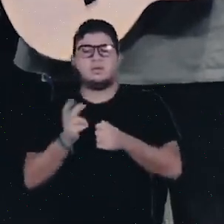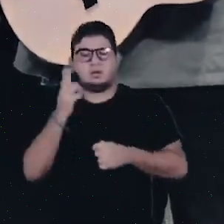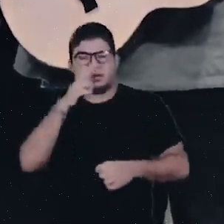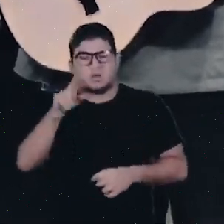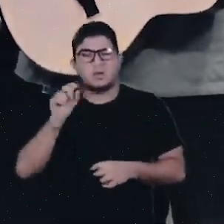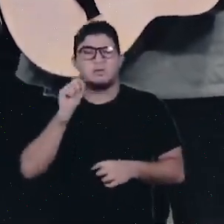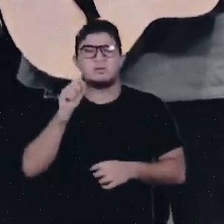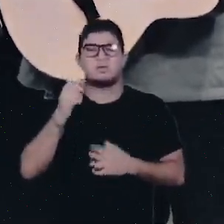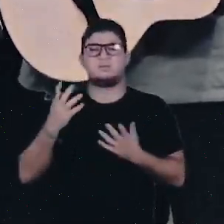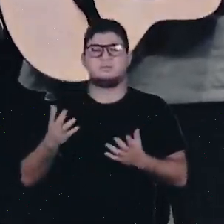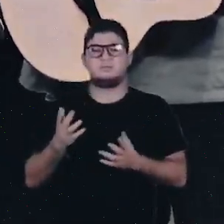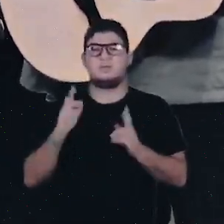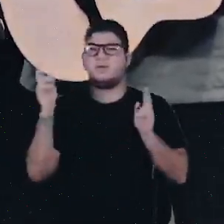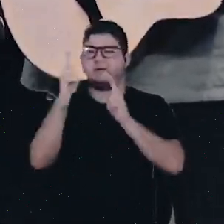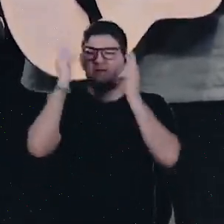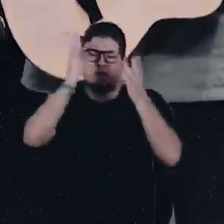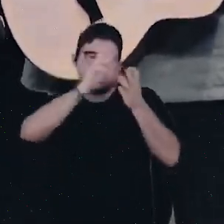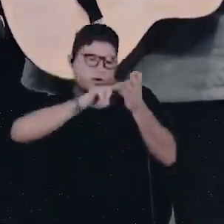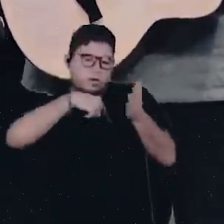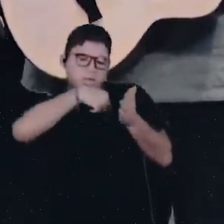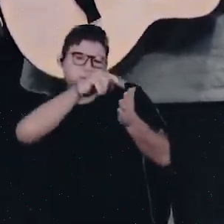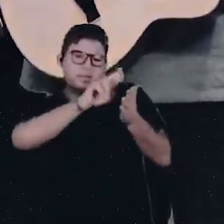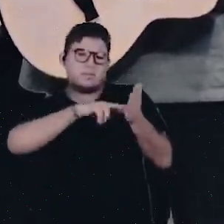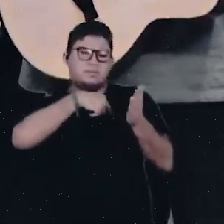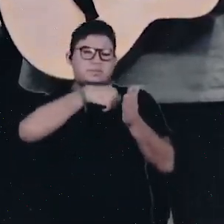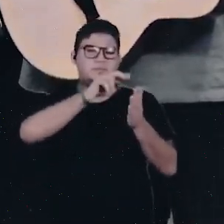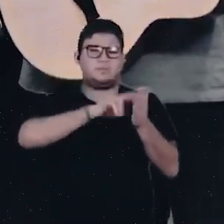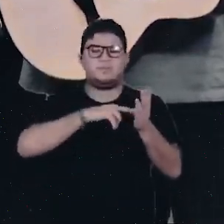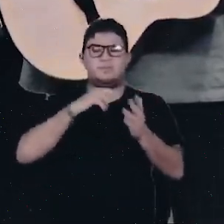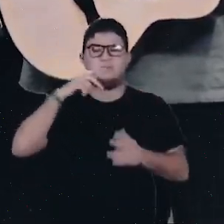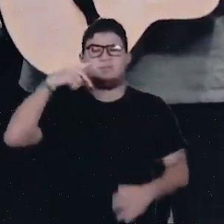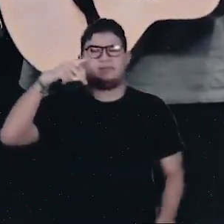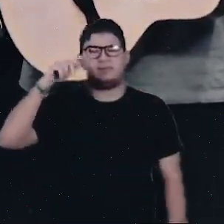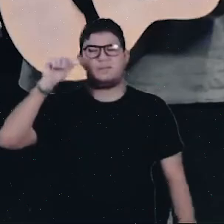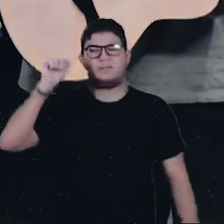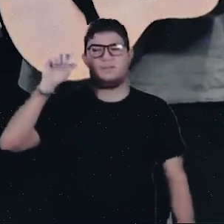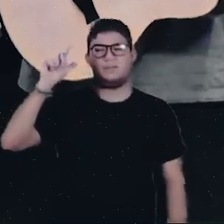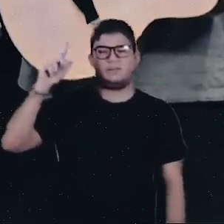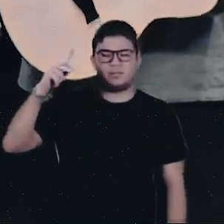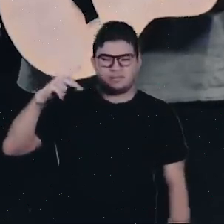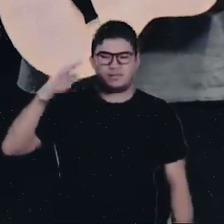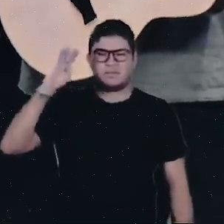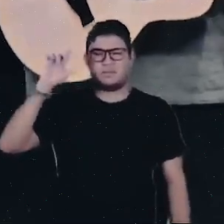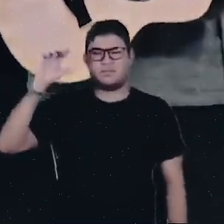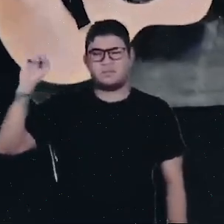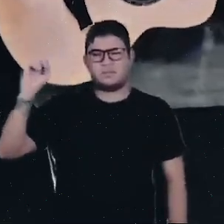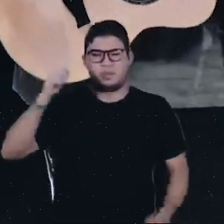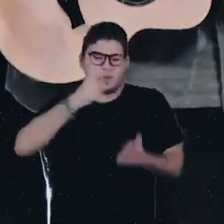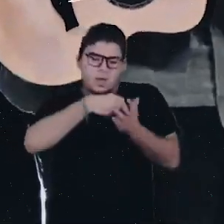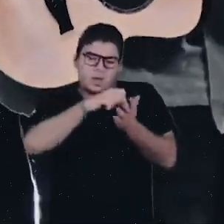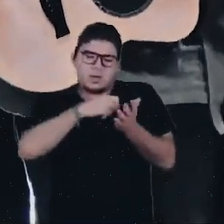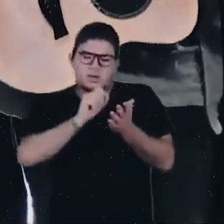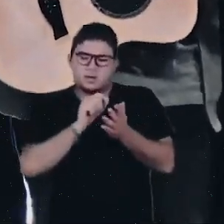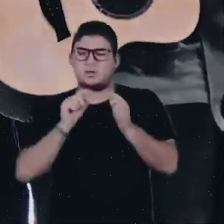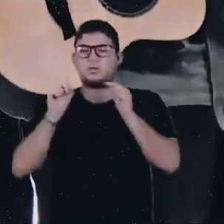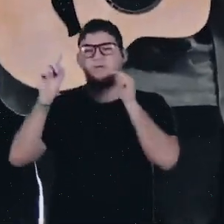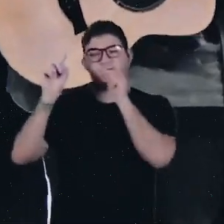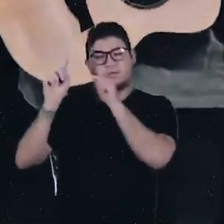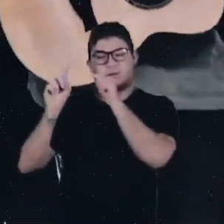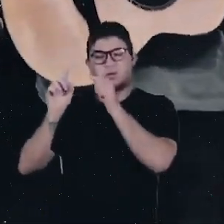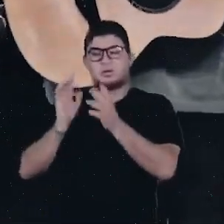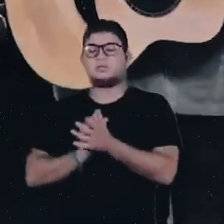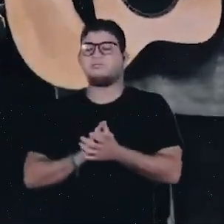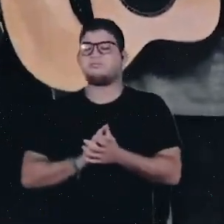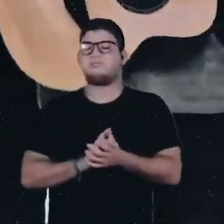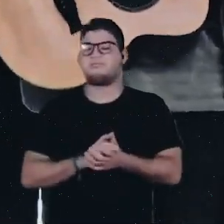coisa? O valor da pintura de Pablo Picasso só vai ter valor se a assinatura for dele. É